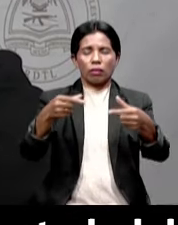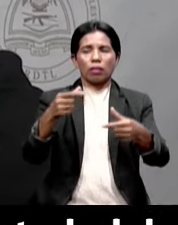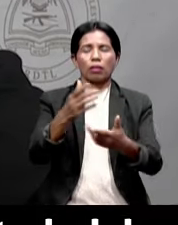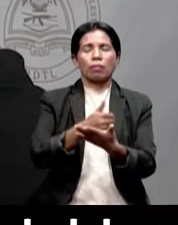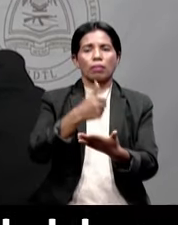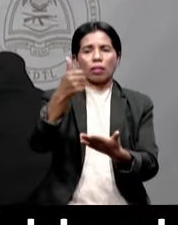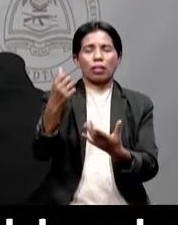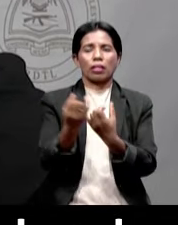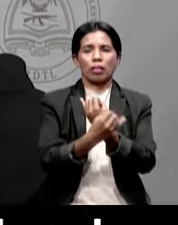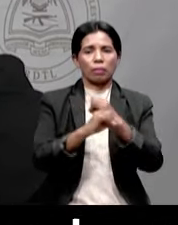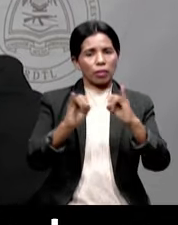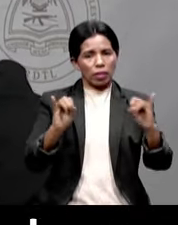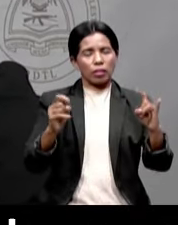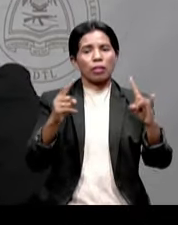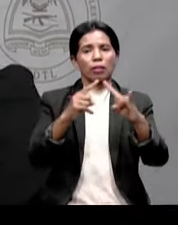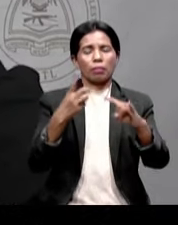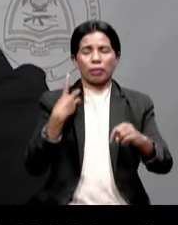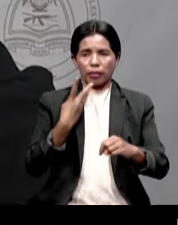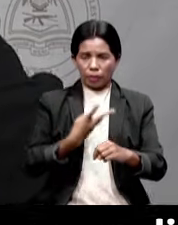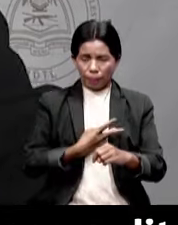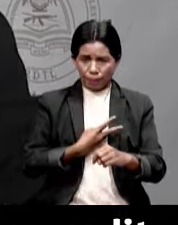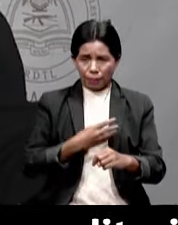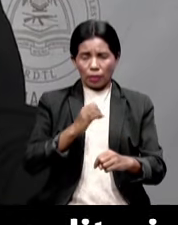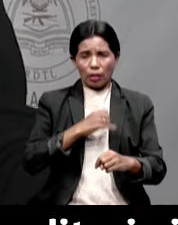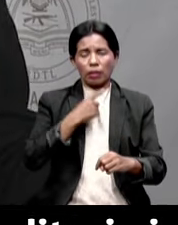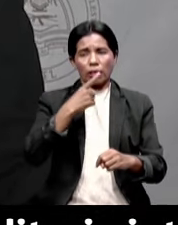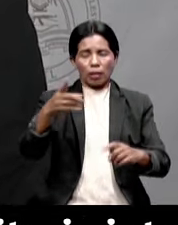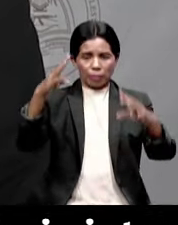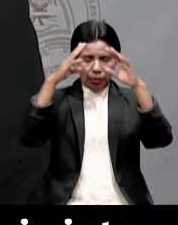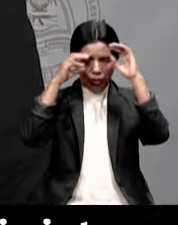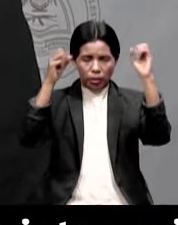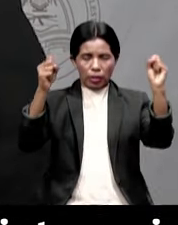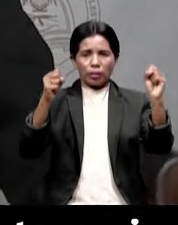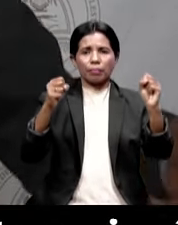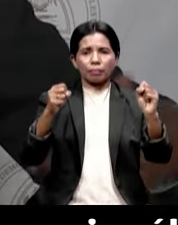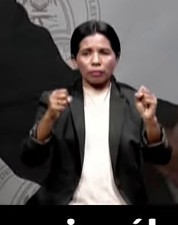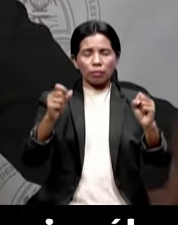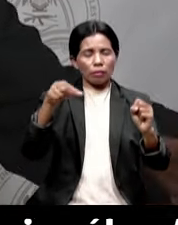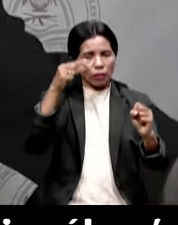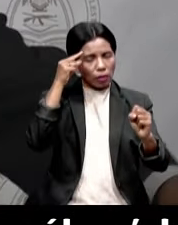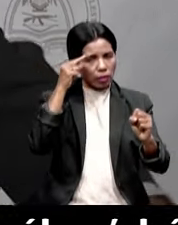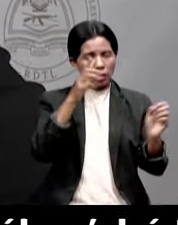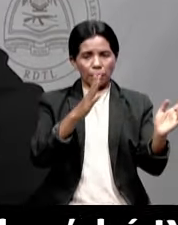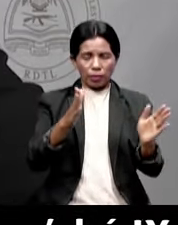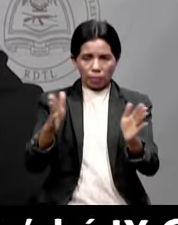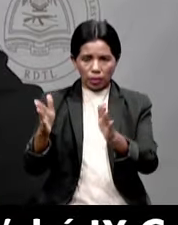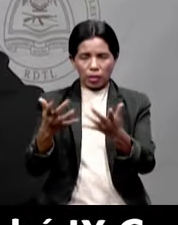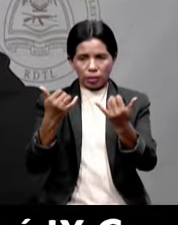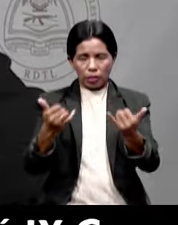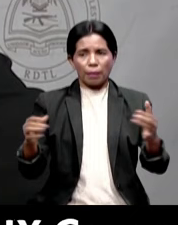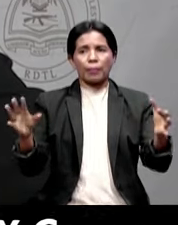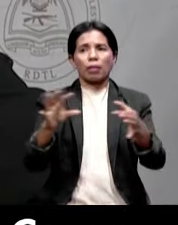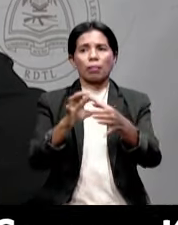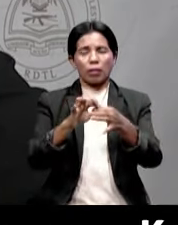Kuhang Meita. Neduni, e nem informaram ao presidente cada governo se prepara de dar o que ela. Membros